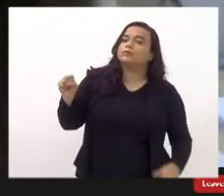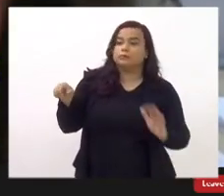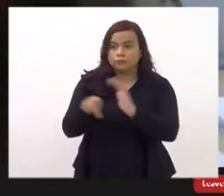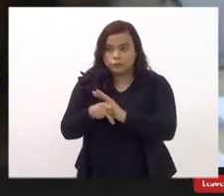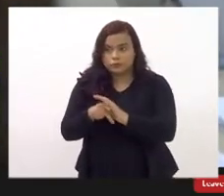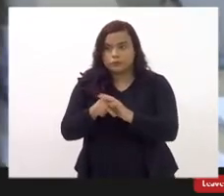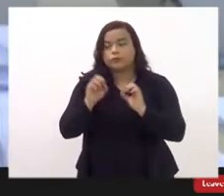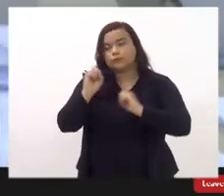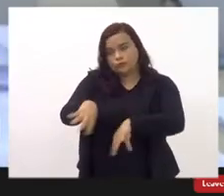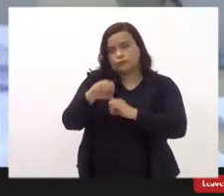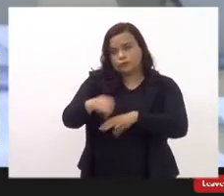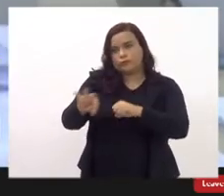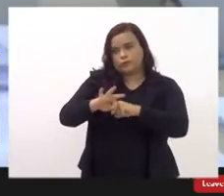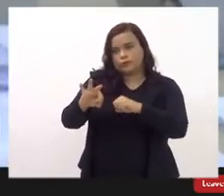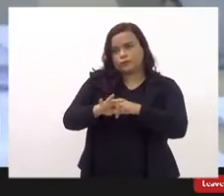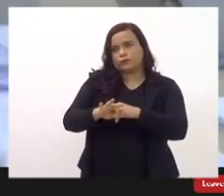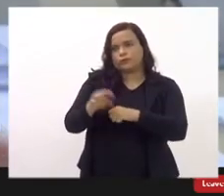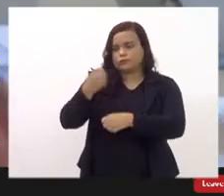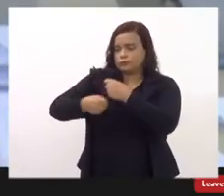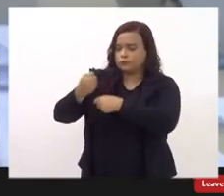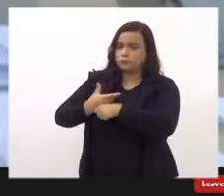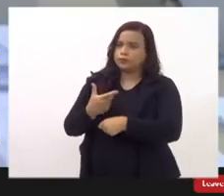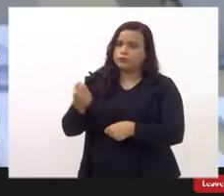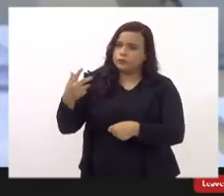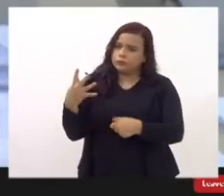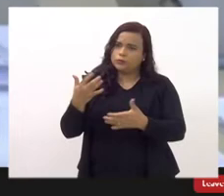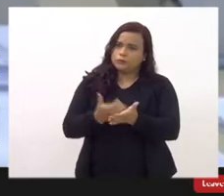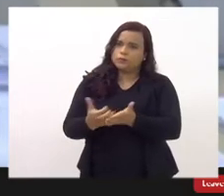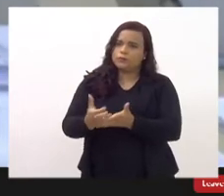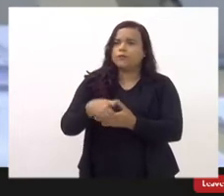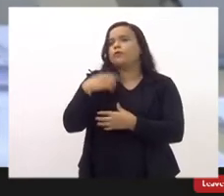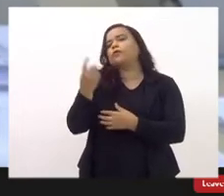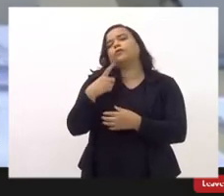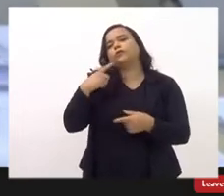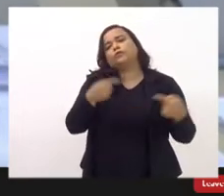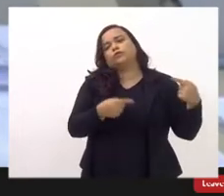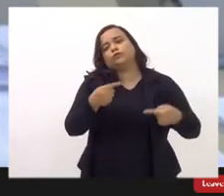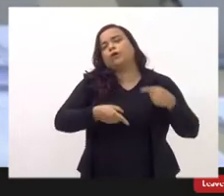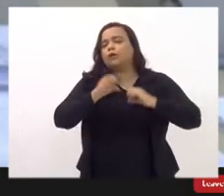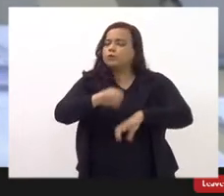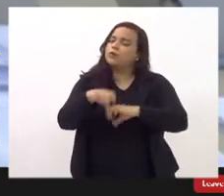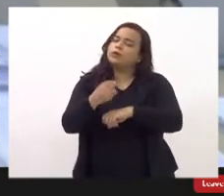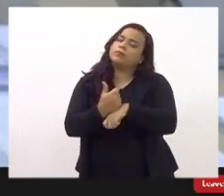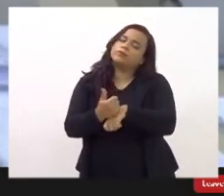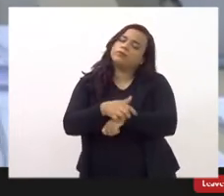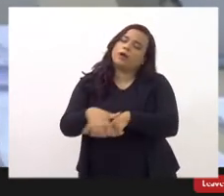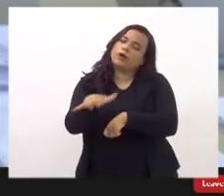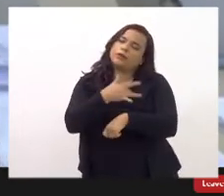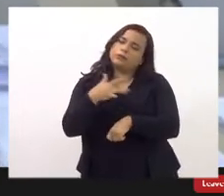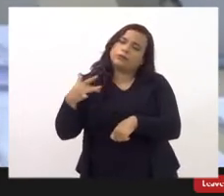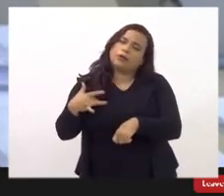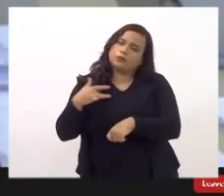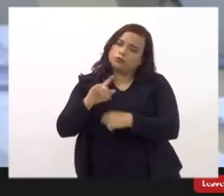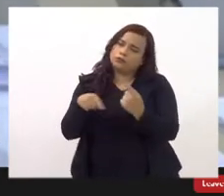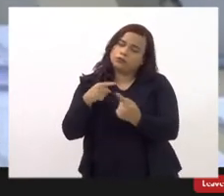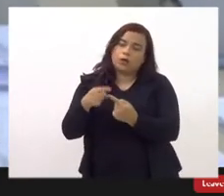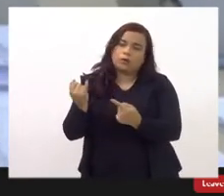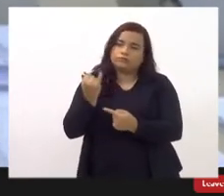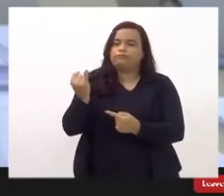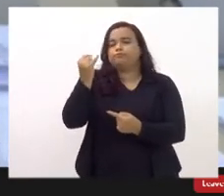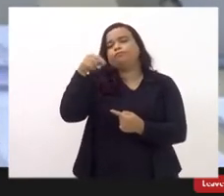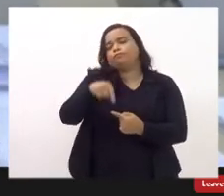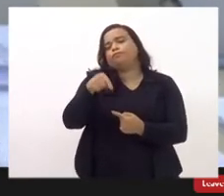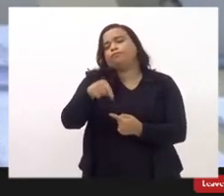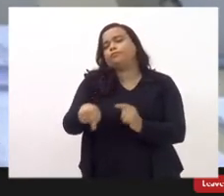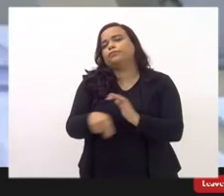técnicos, desde 2004. Então, a gente tem a discussão da educação profissional em saúde como um objeto